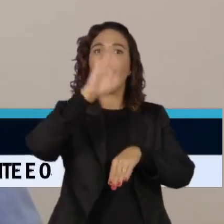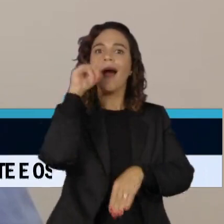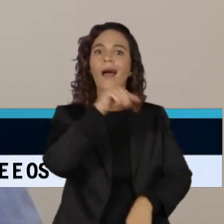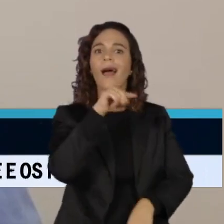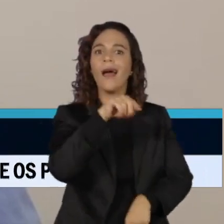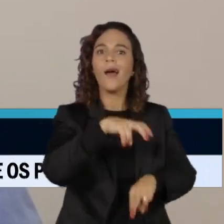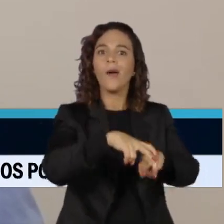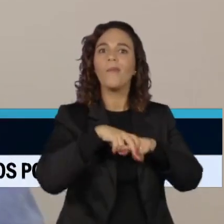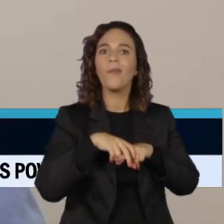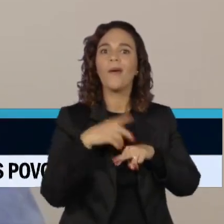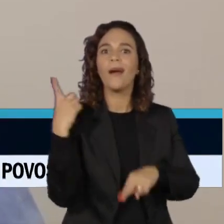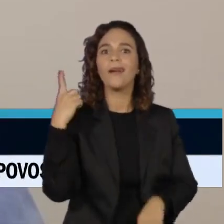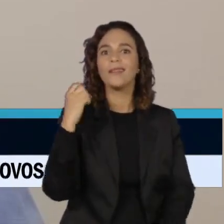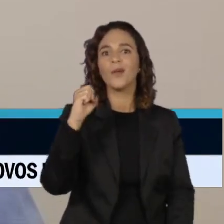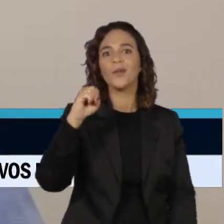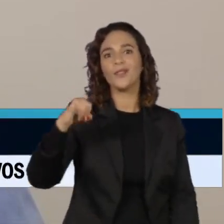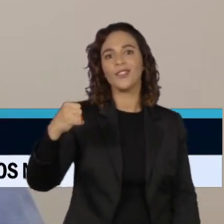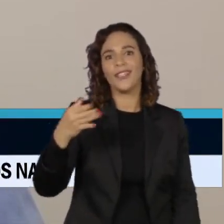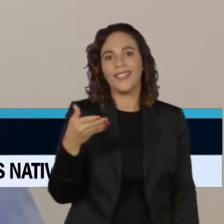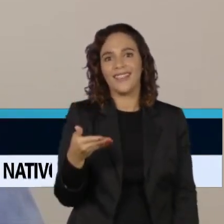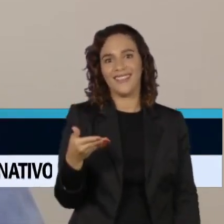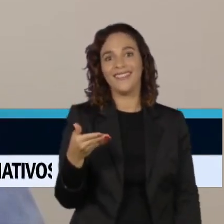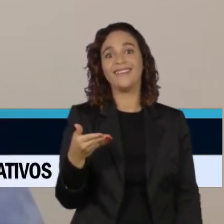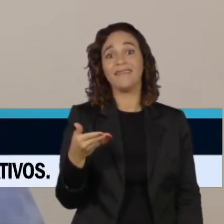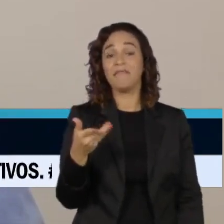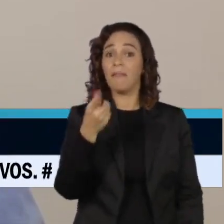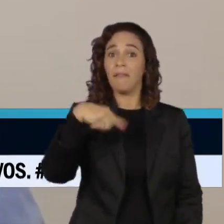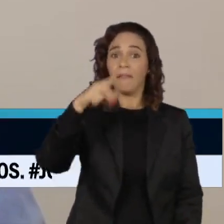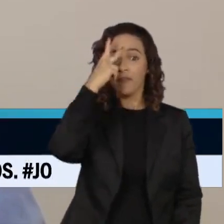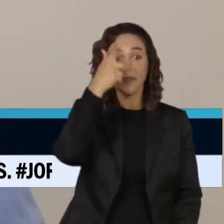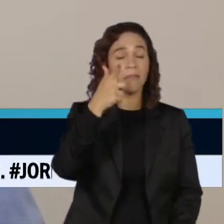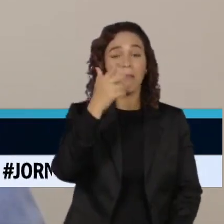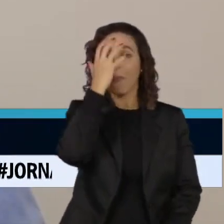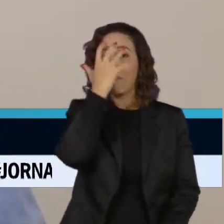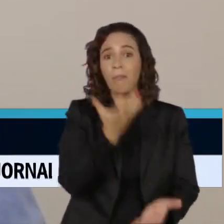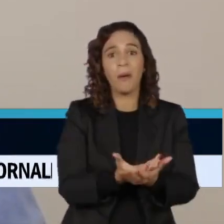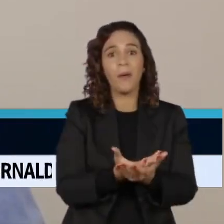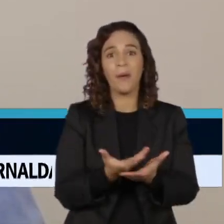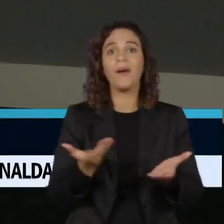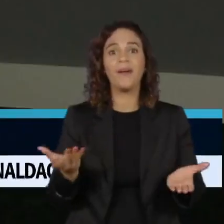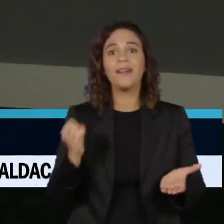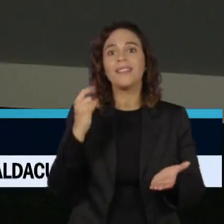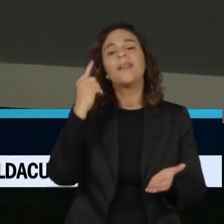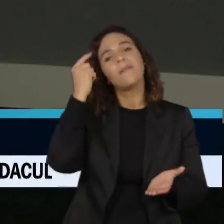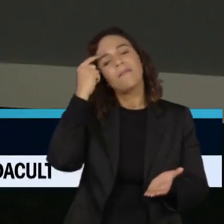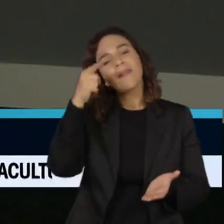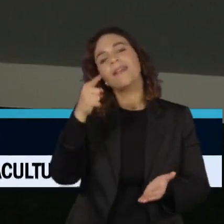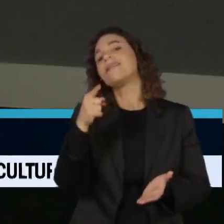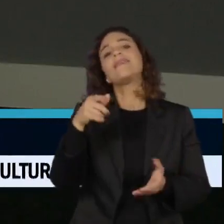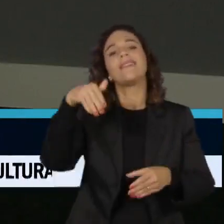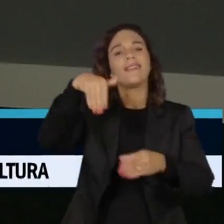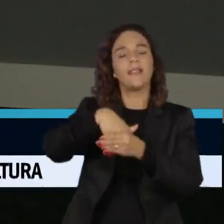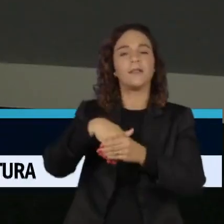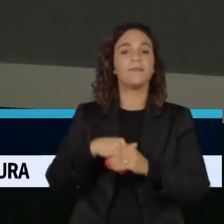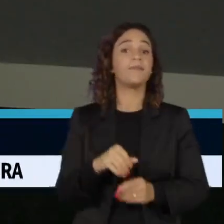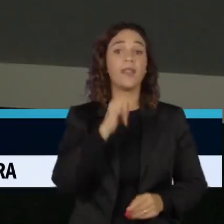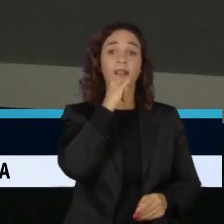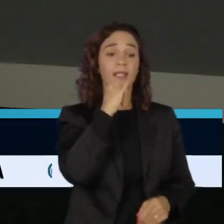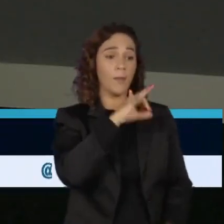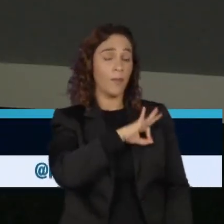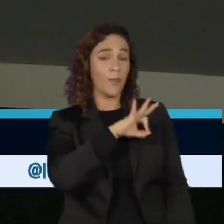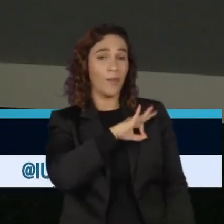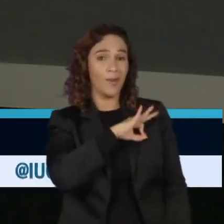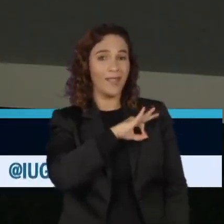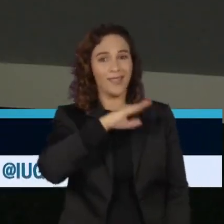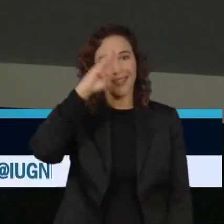depois do governo, se comparado com o resultado da eleição. No caso da Polícia Militar do Distrito